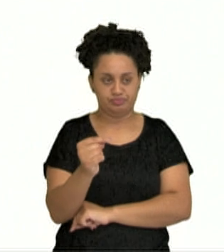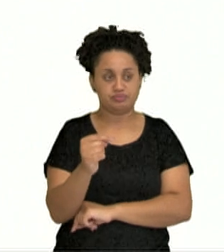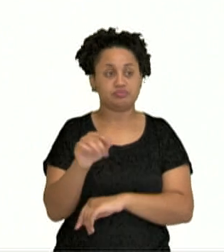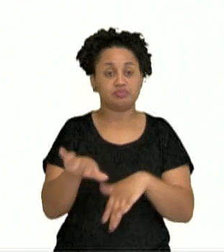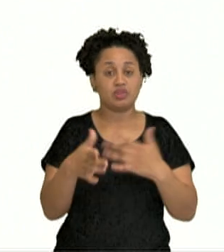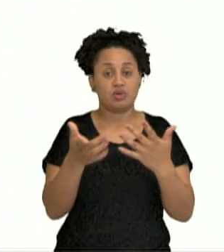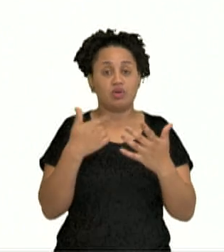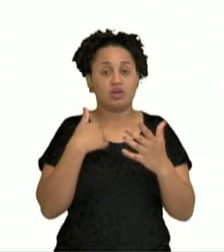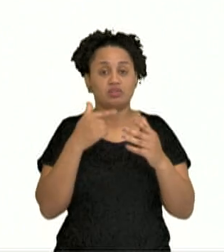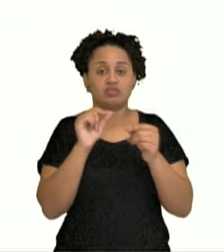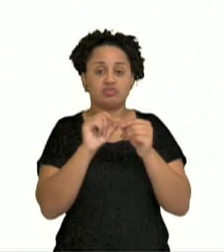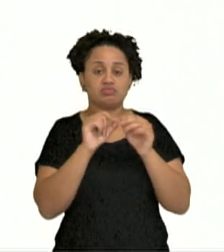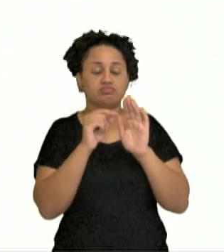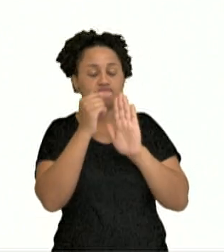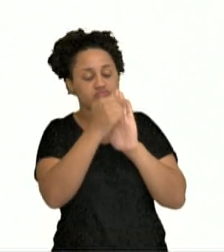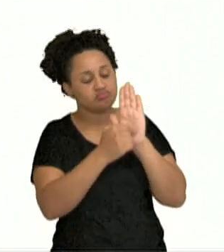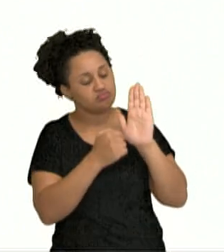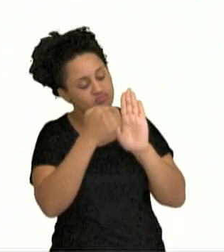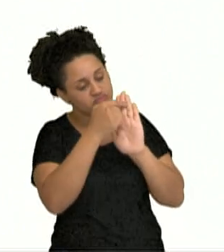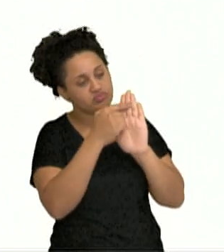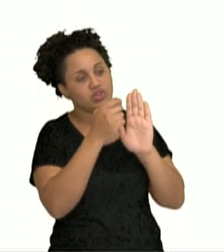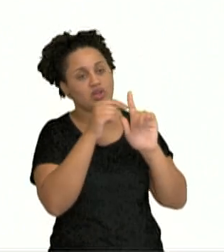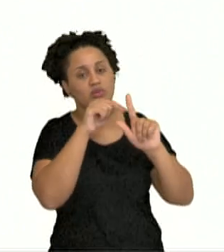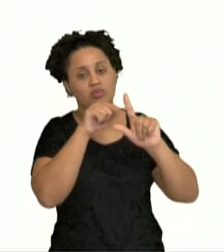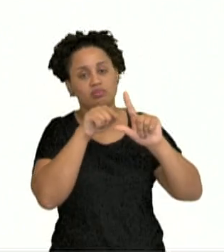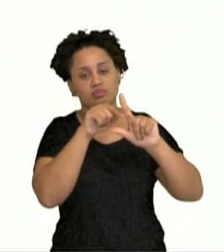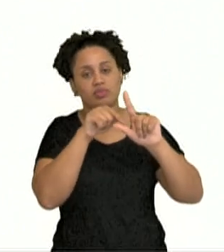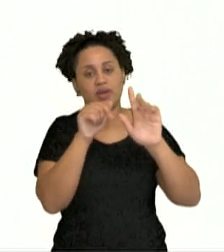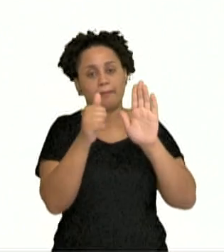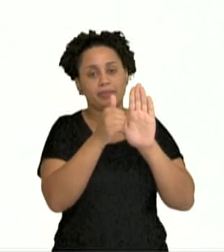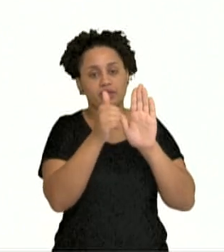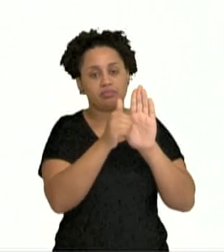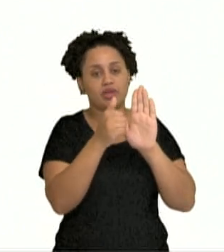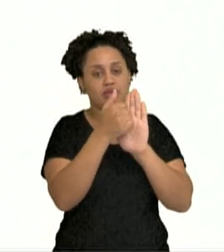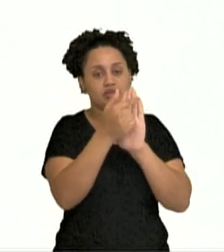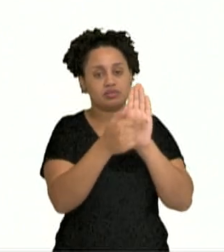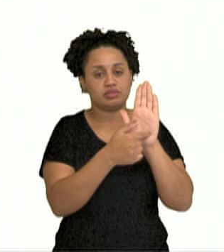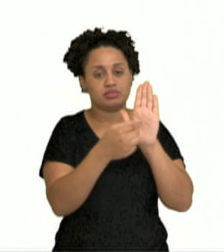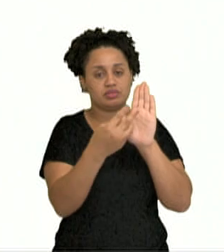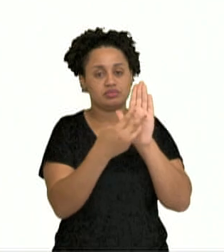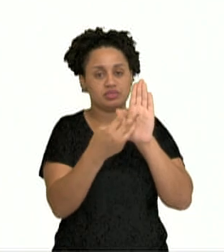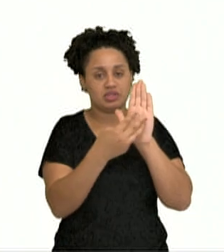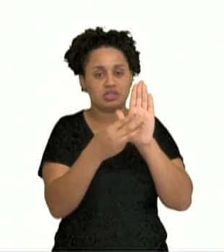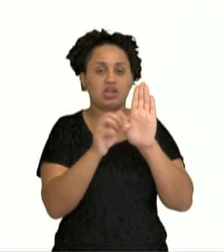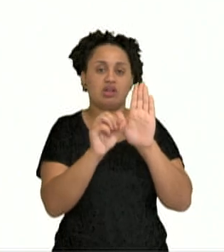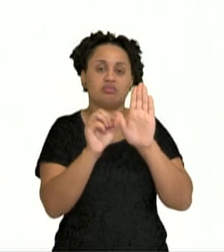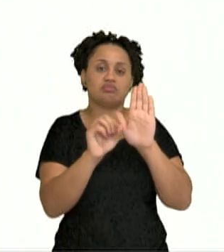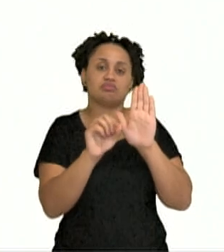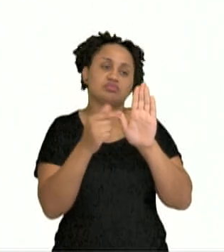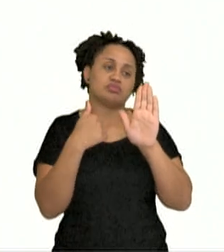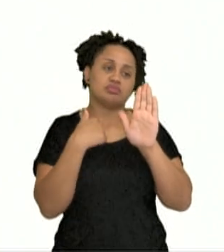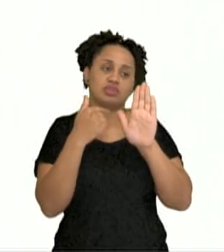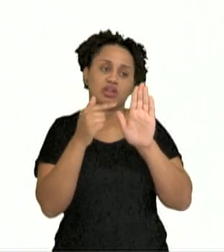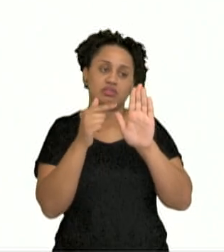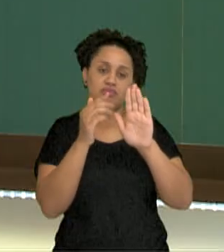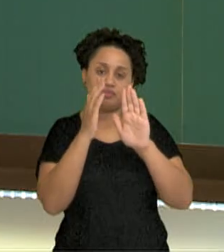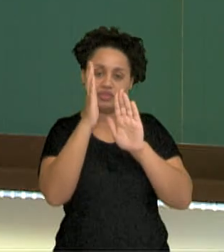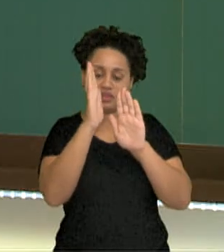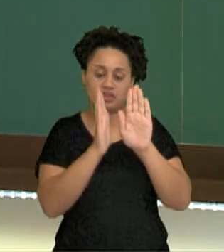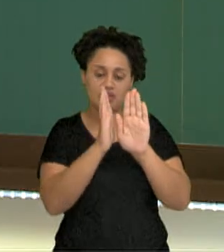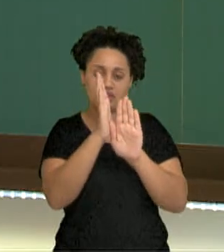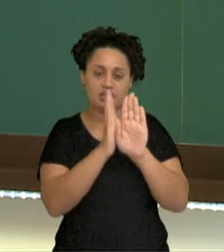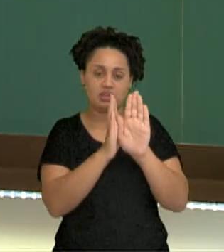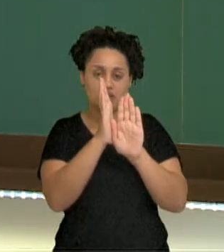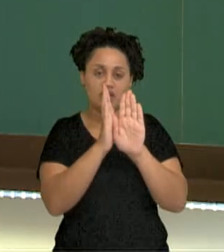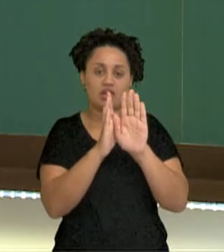Então, quando a gente projeta ângulos do primeiro e terceiro quadrantes lá nessa reta, eu